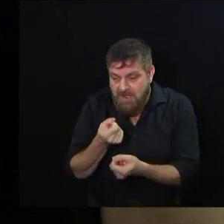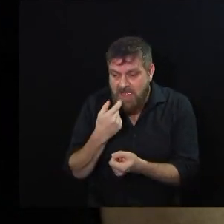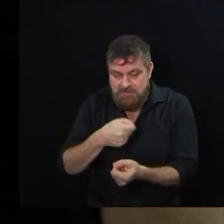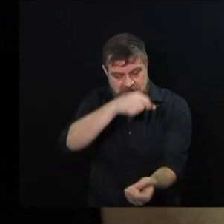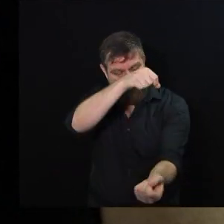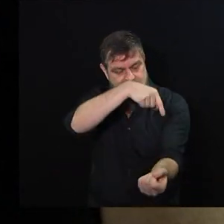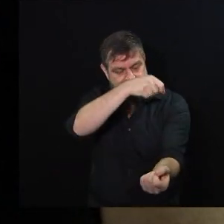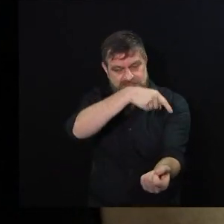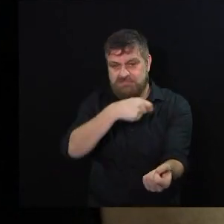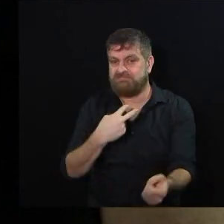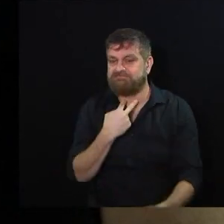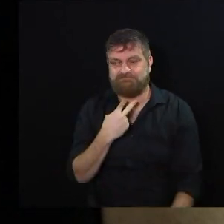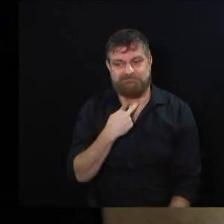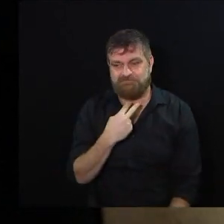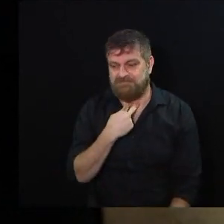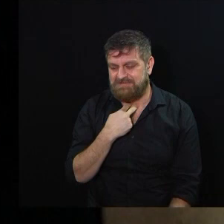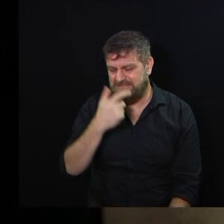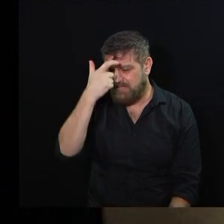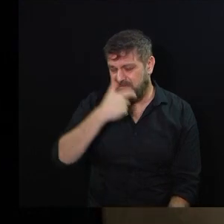porque eu passo mal.